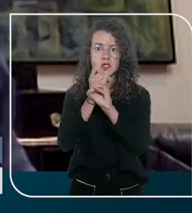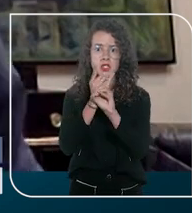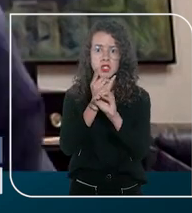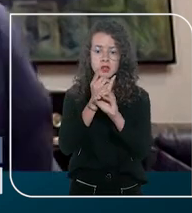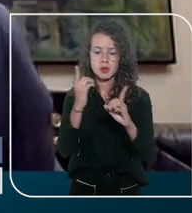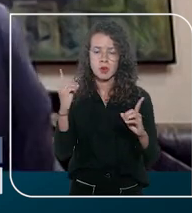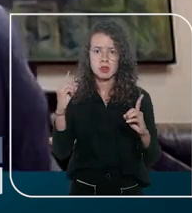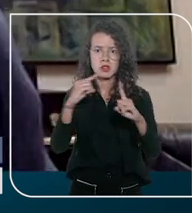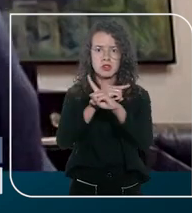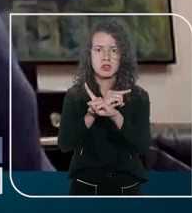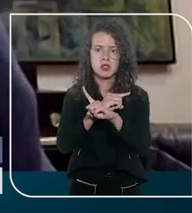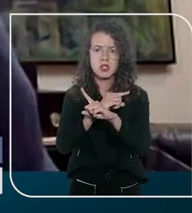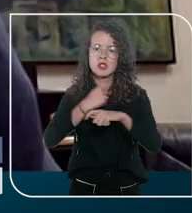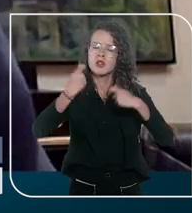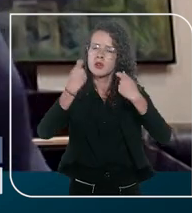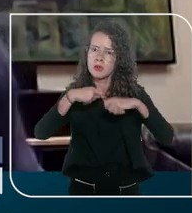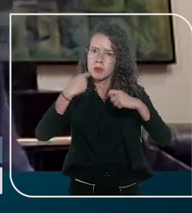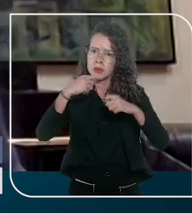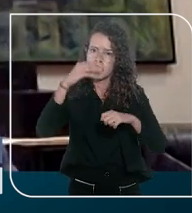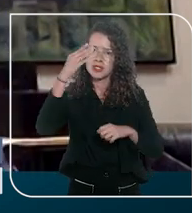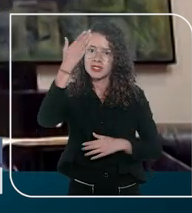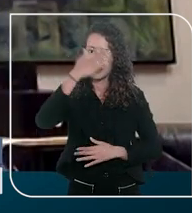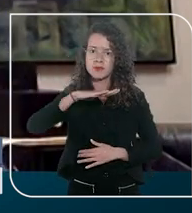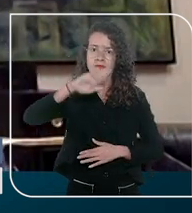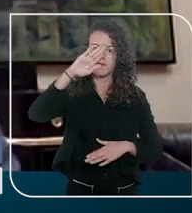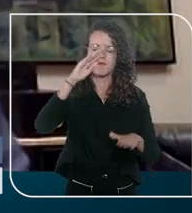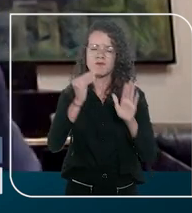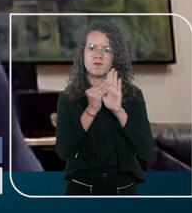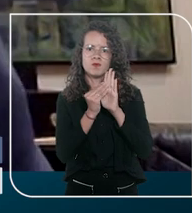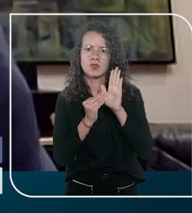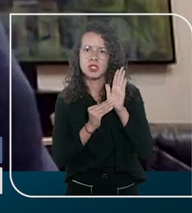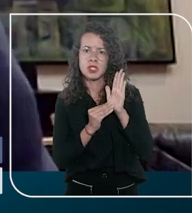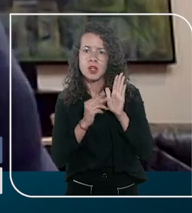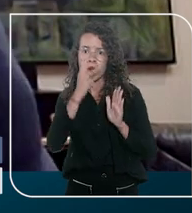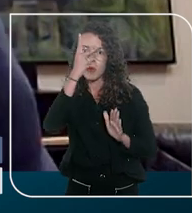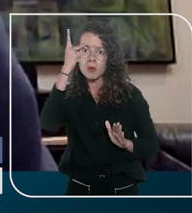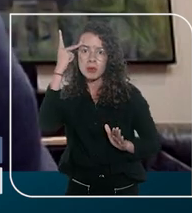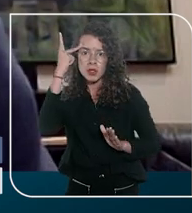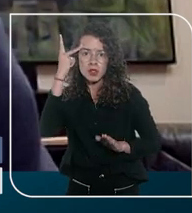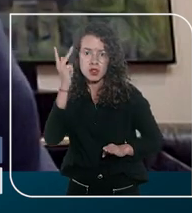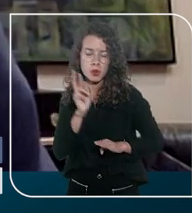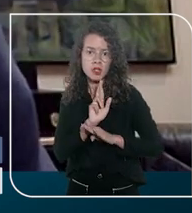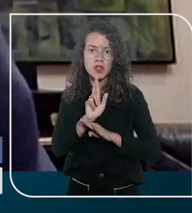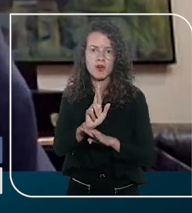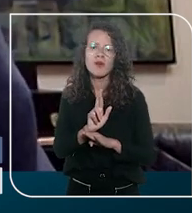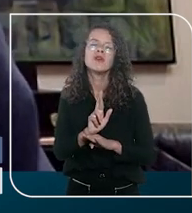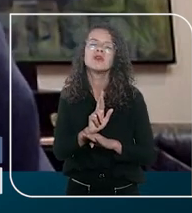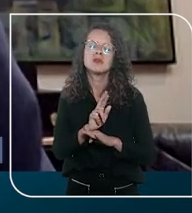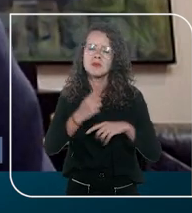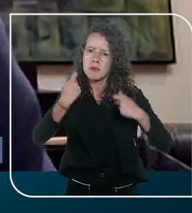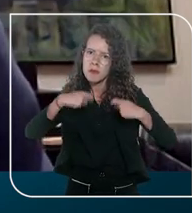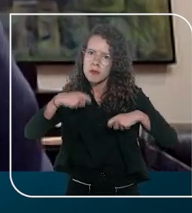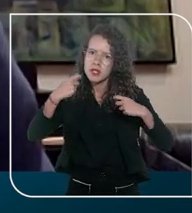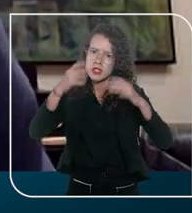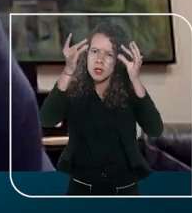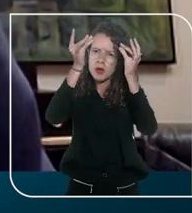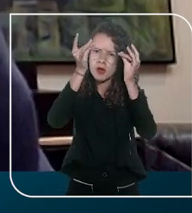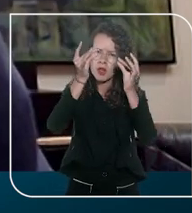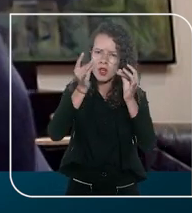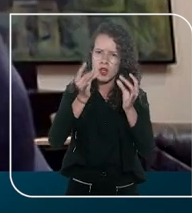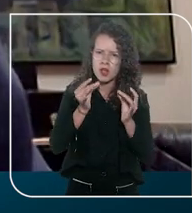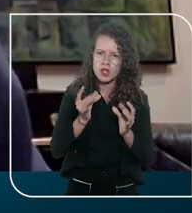ser comprovada e cabe a quem recorre demonstrar as circunstâncias que identificam